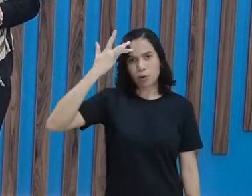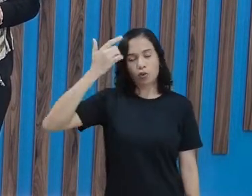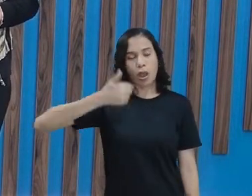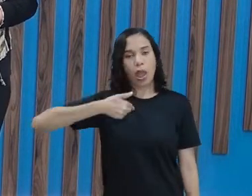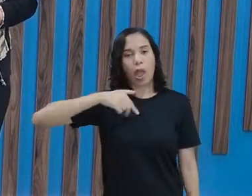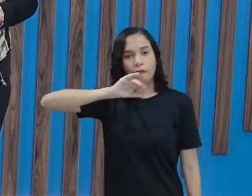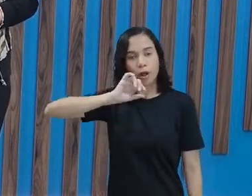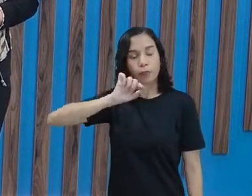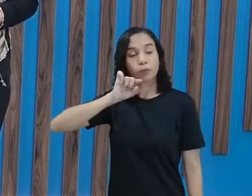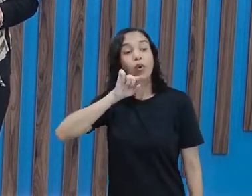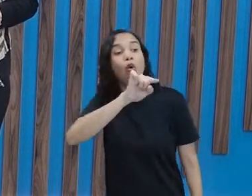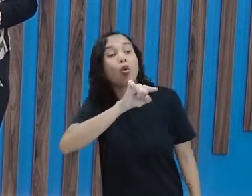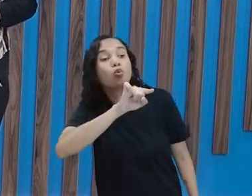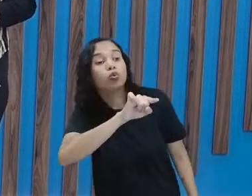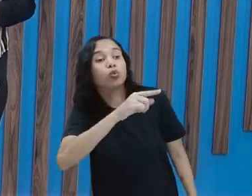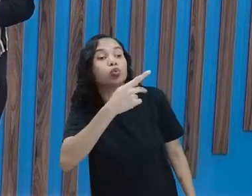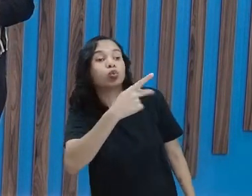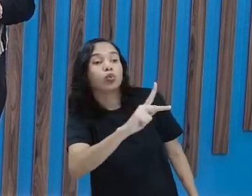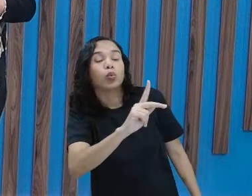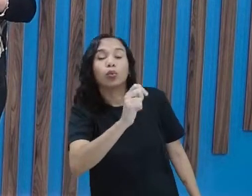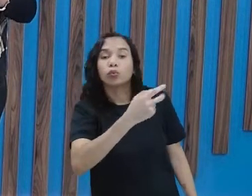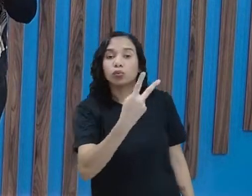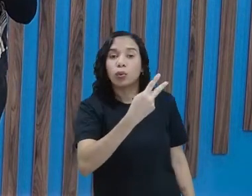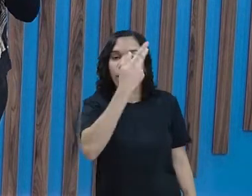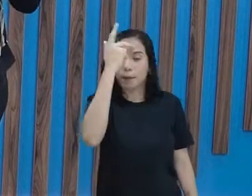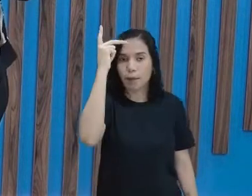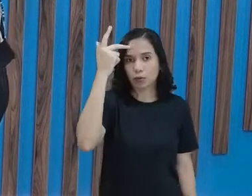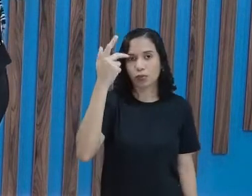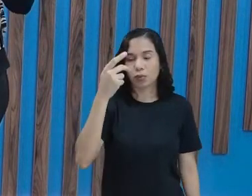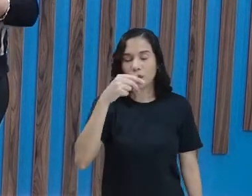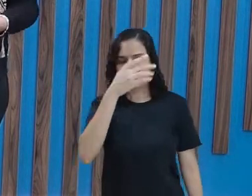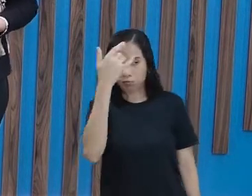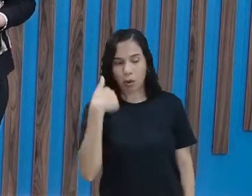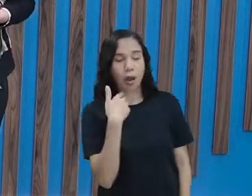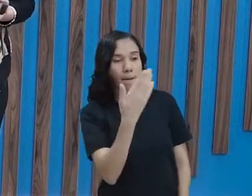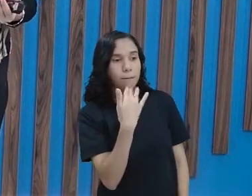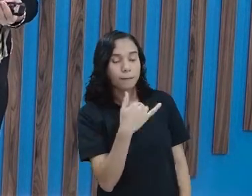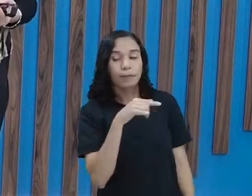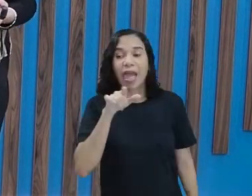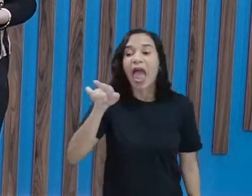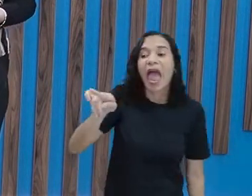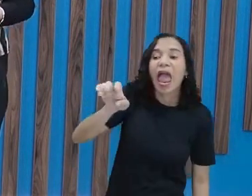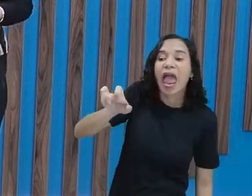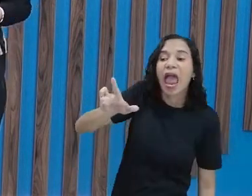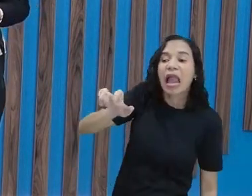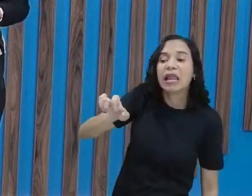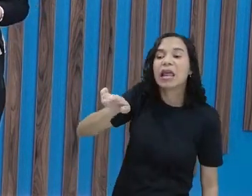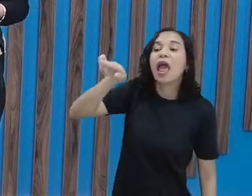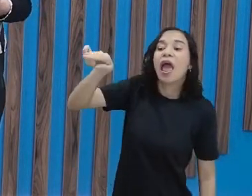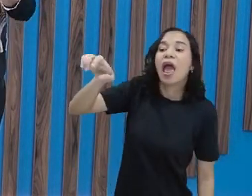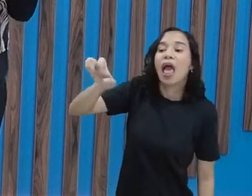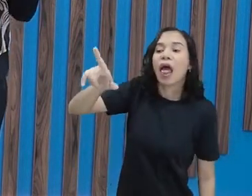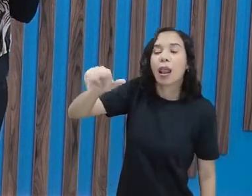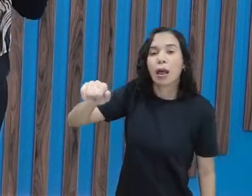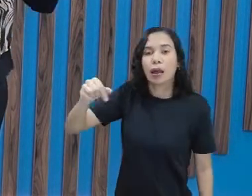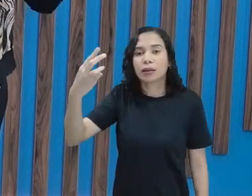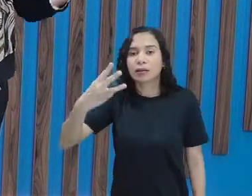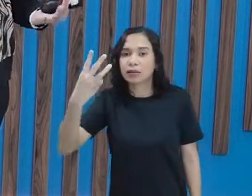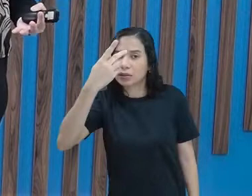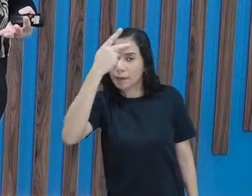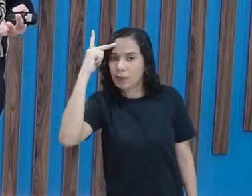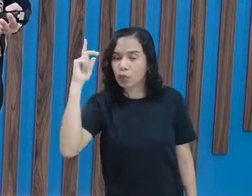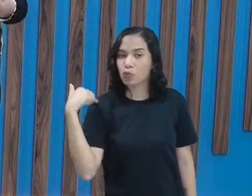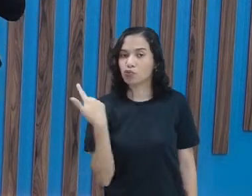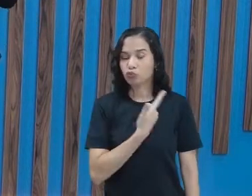fala. Tu é a segunda pessoa, é com quem eu falo. Ele ou ela é a terceira pessoa, de quem a